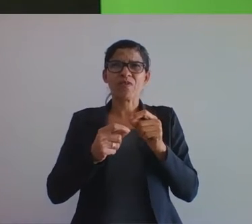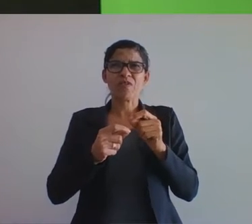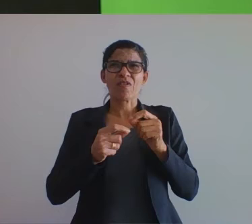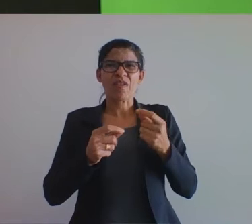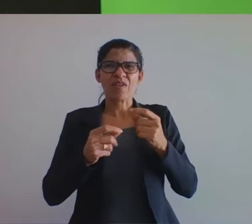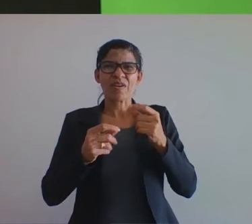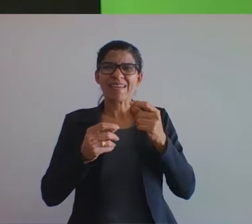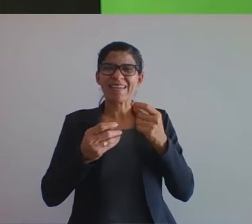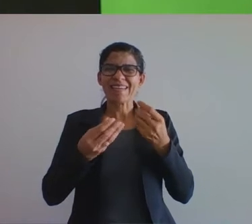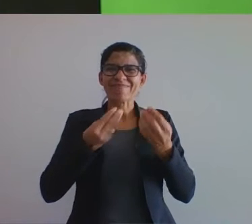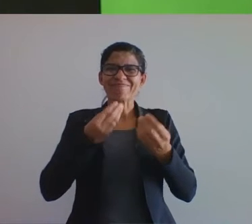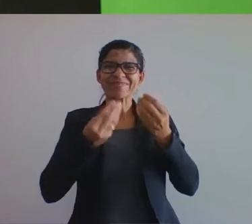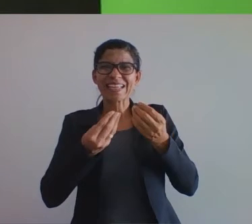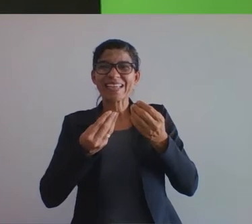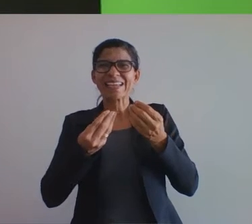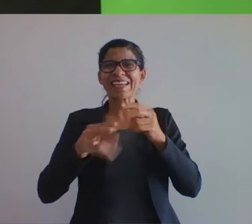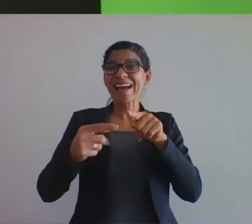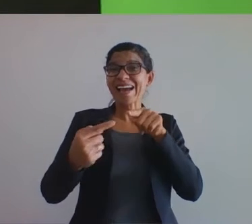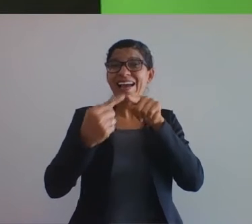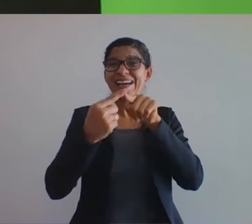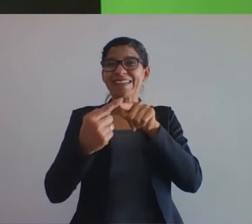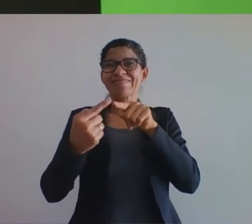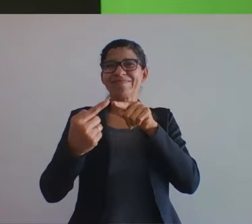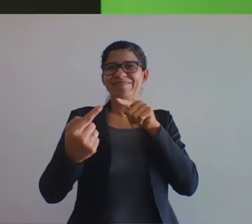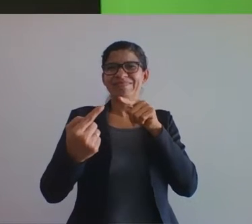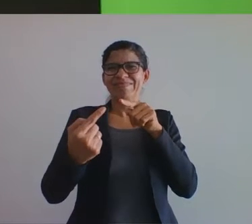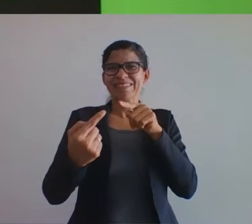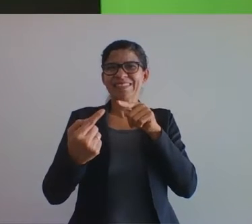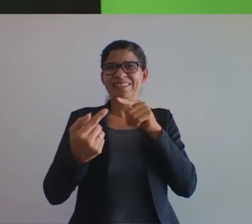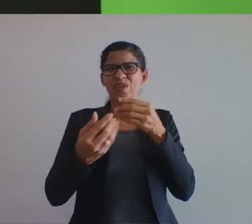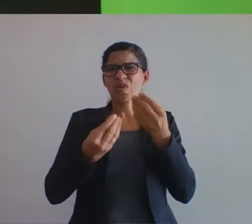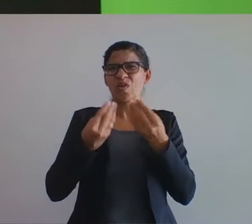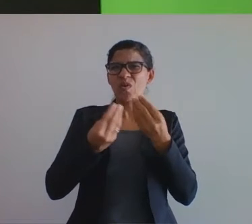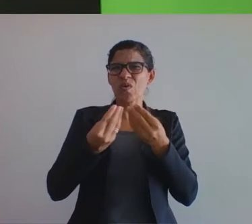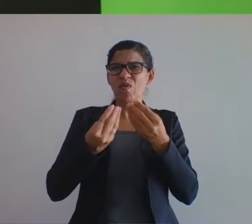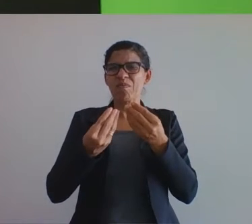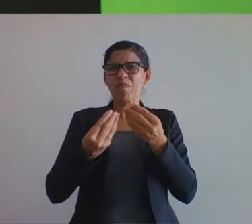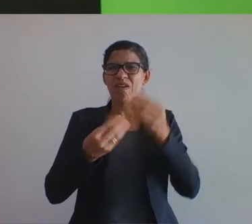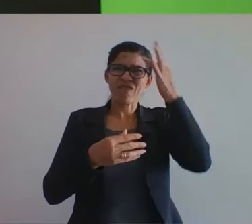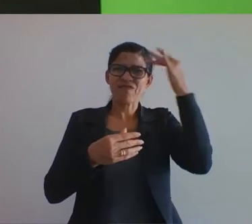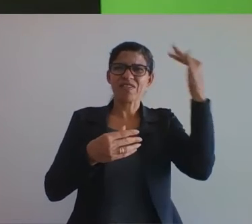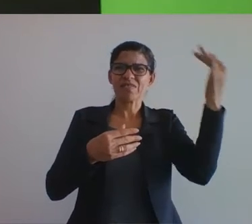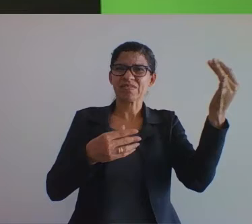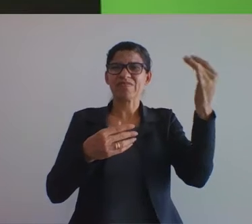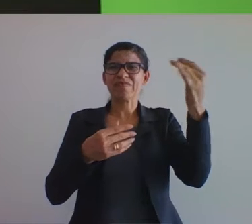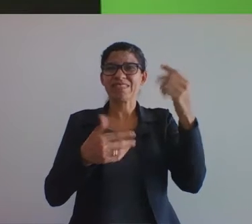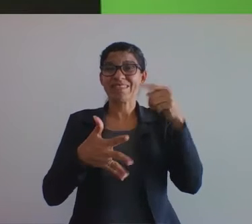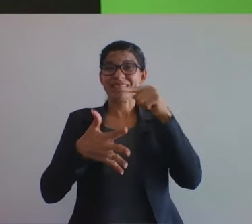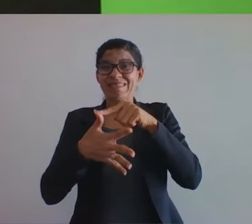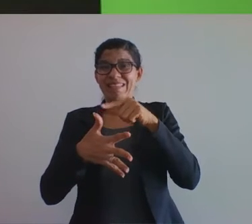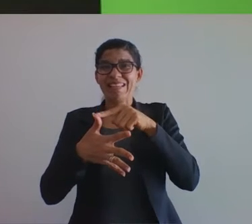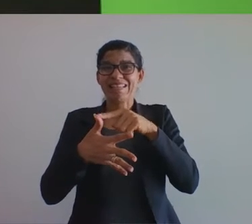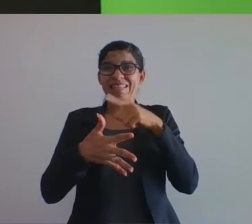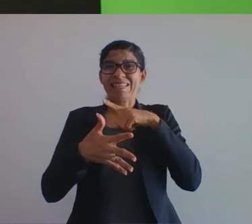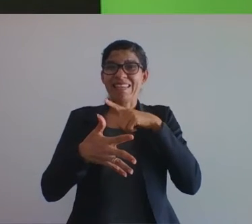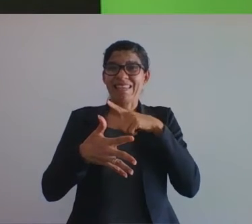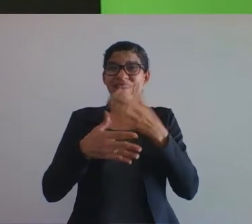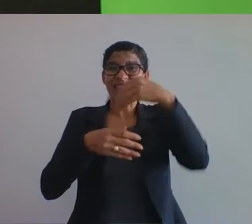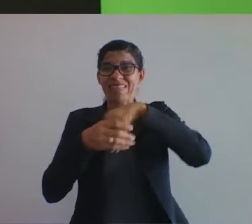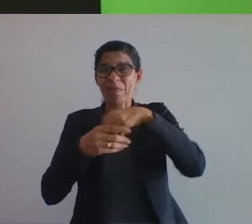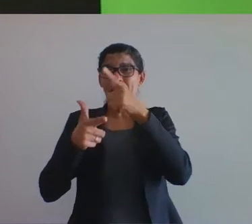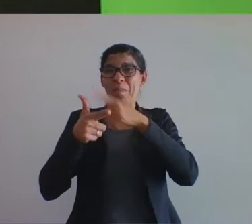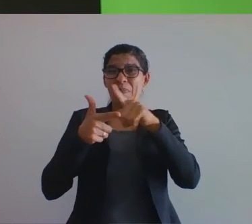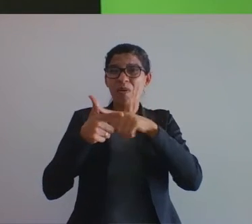por leis de causa e efeito. A filosofia de Descartes gerou o problema de como a mente e a